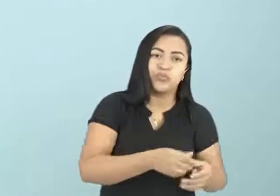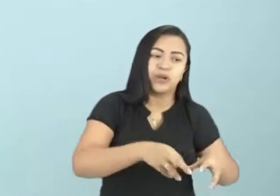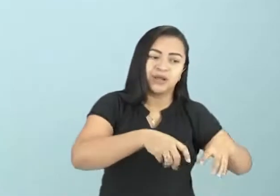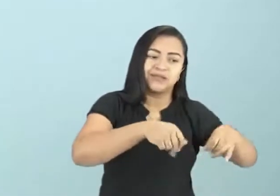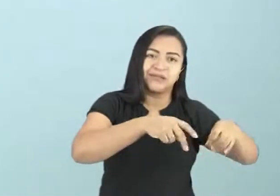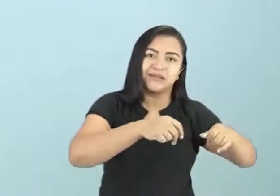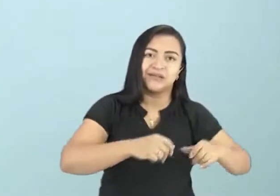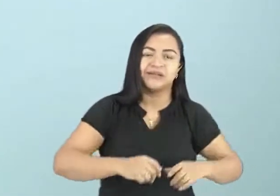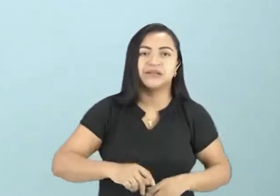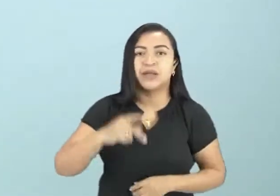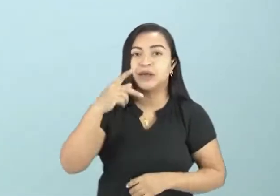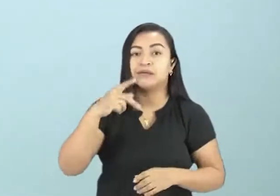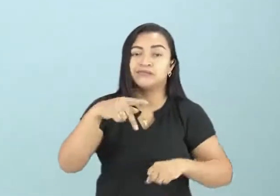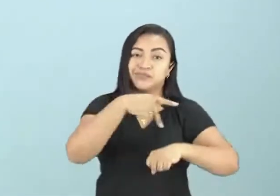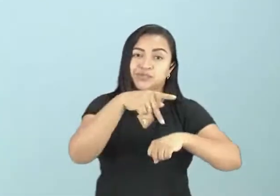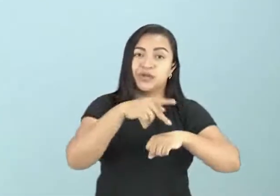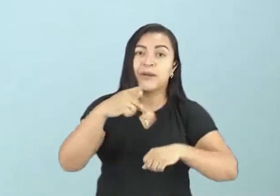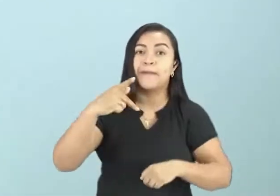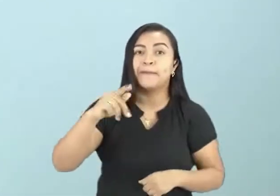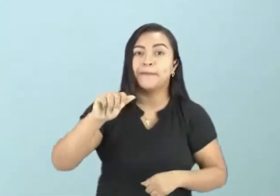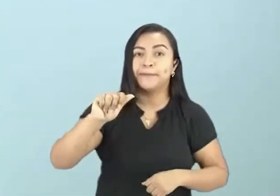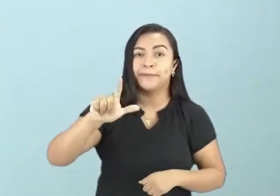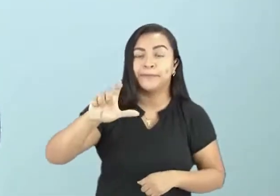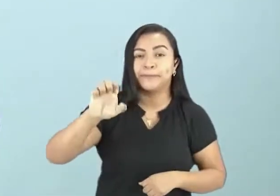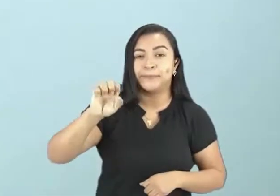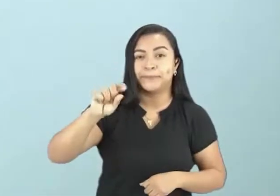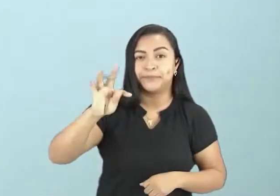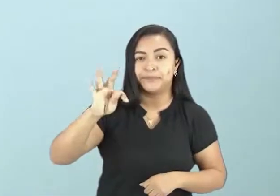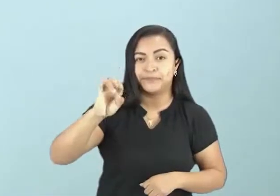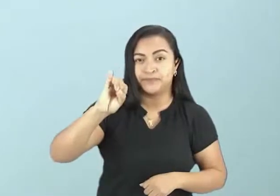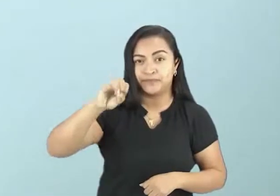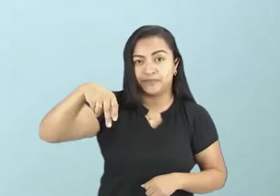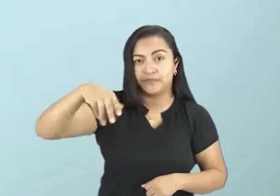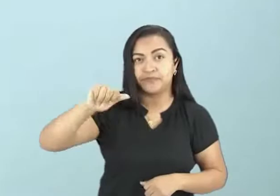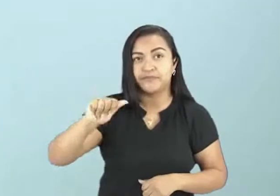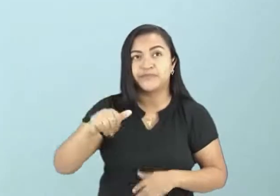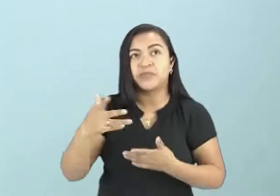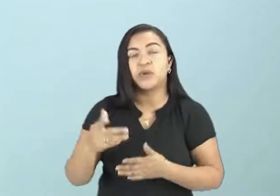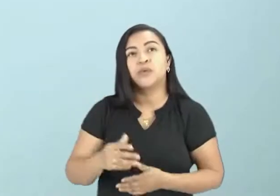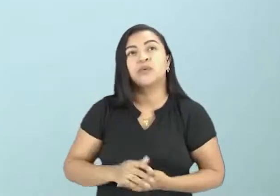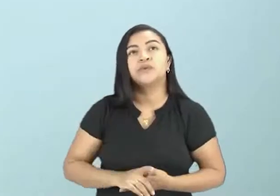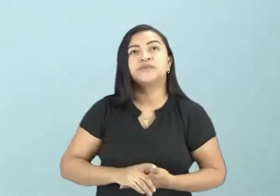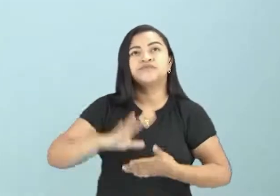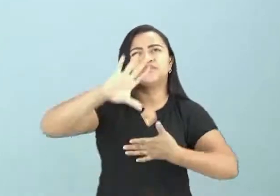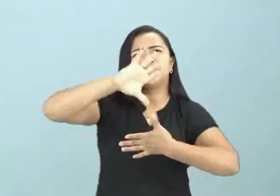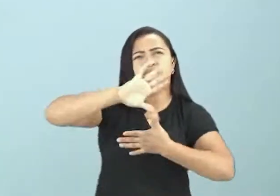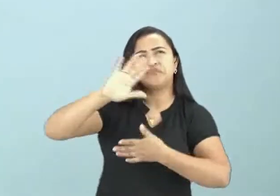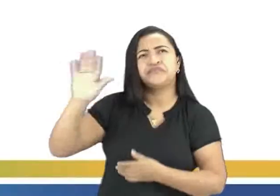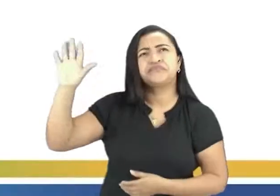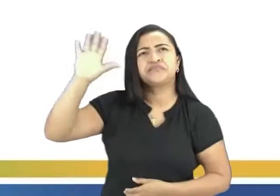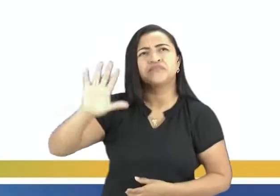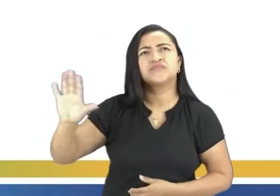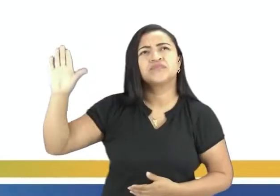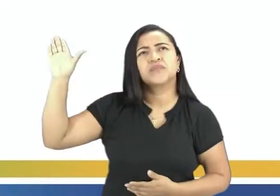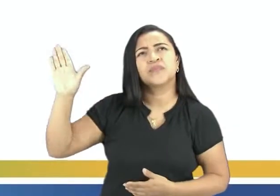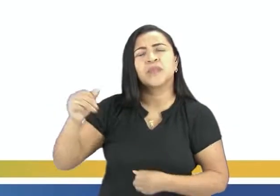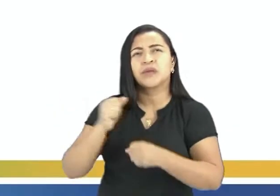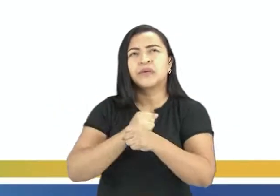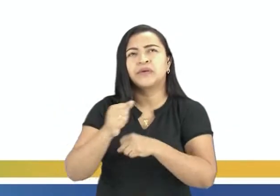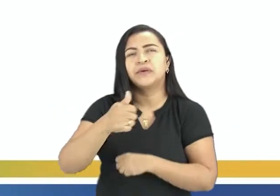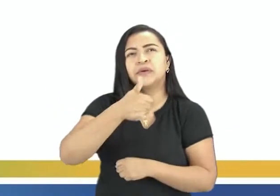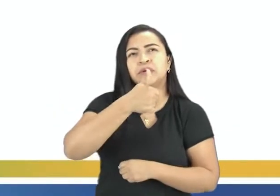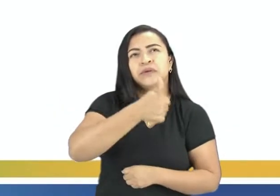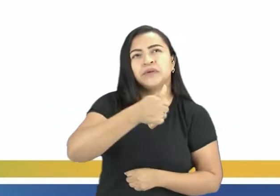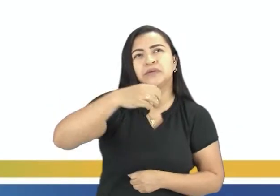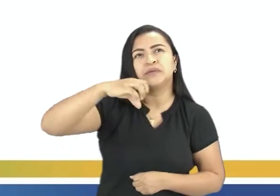da Palestina. No outro material, nós temos aí um mapa, e esse mapa ele relata aí em 1920 a